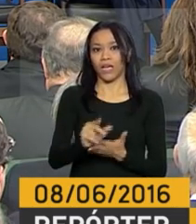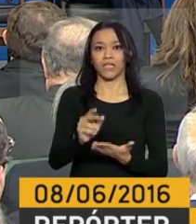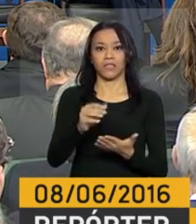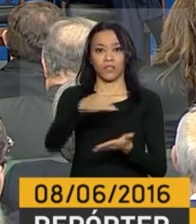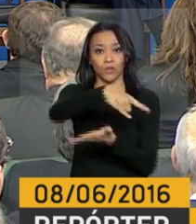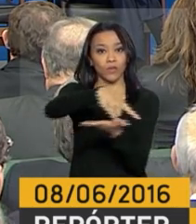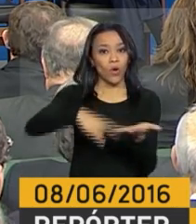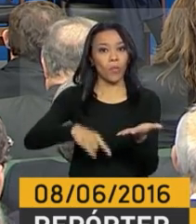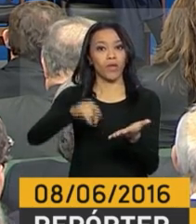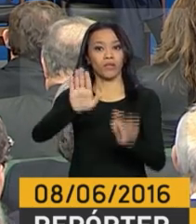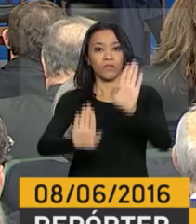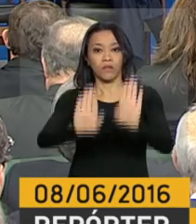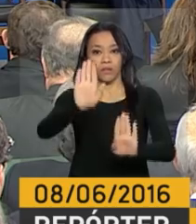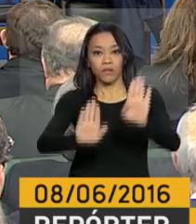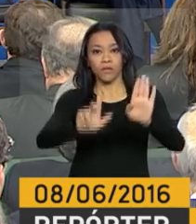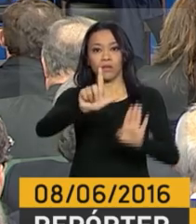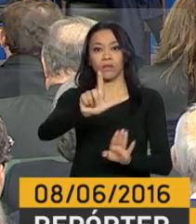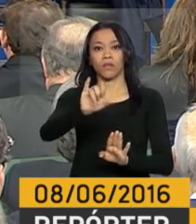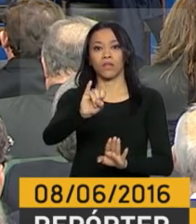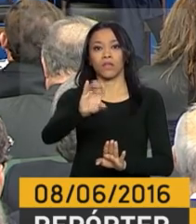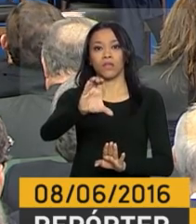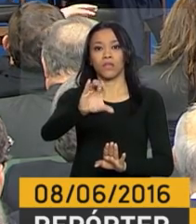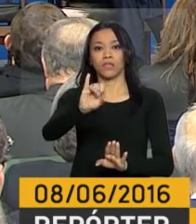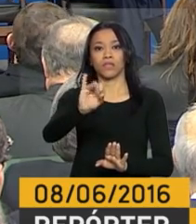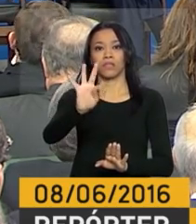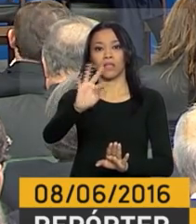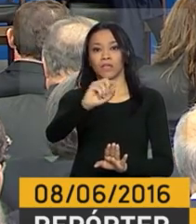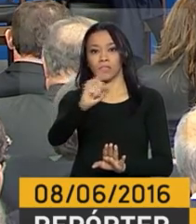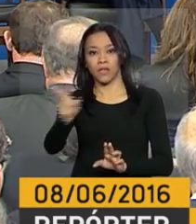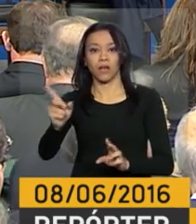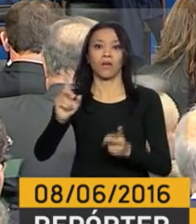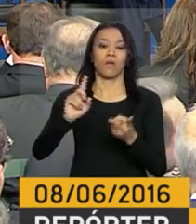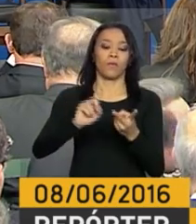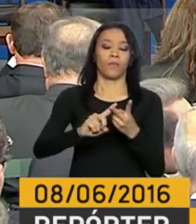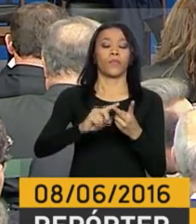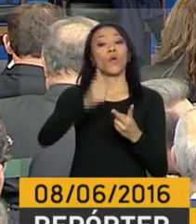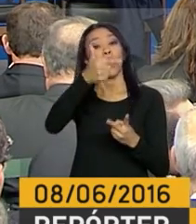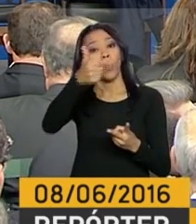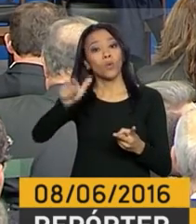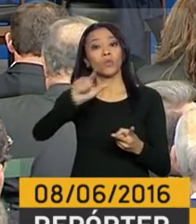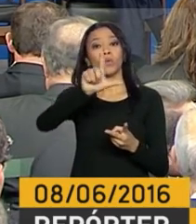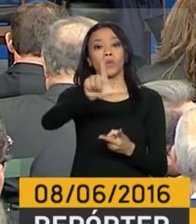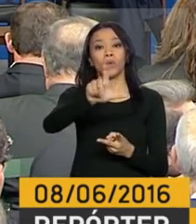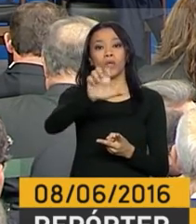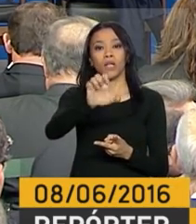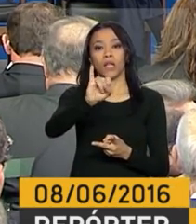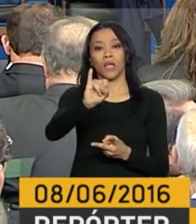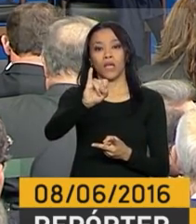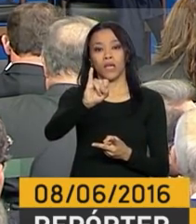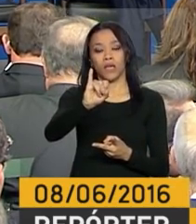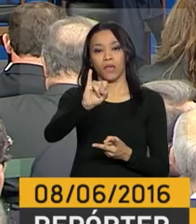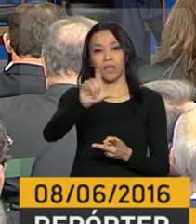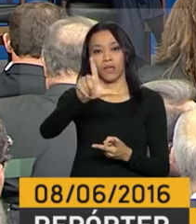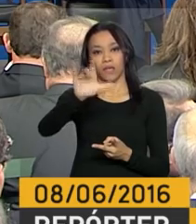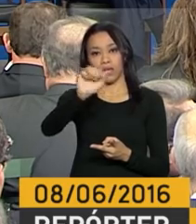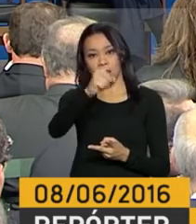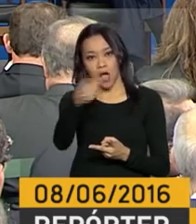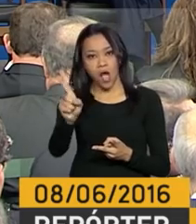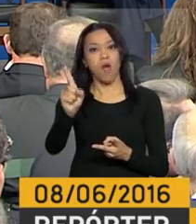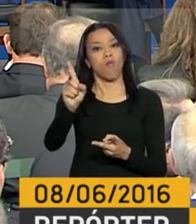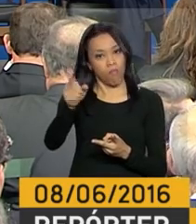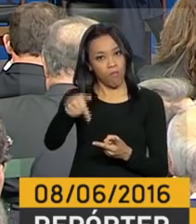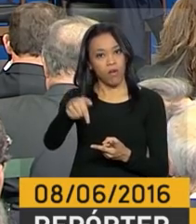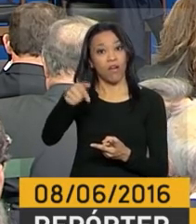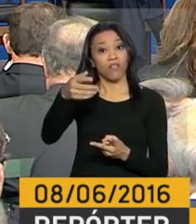licitações Várias Vários leilões que já deveriam ser feito ter sido feitos foram